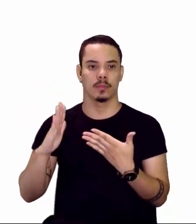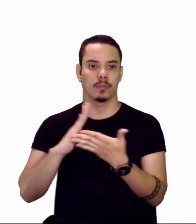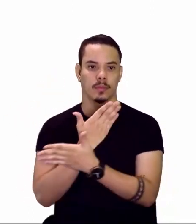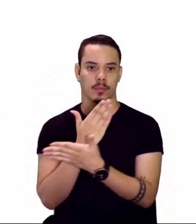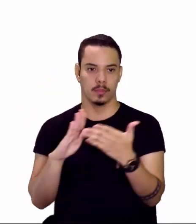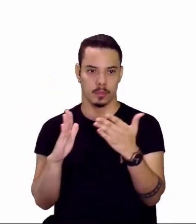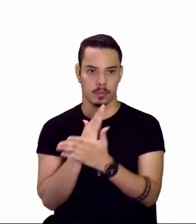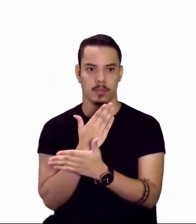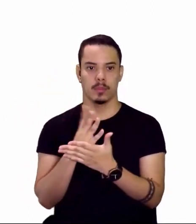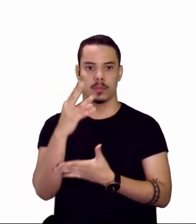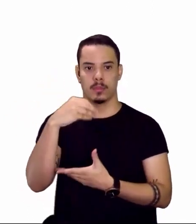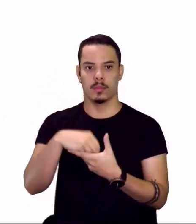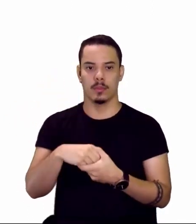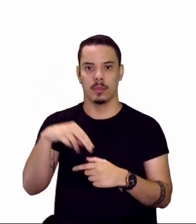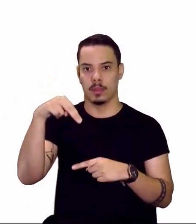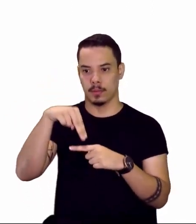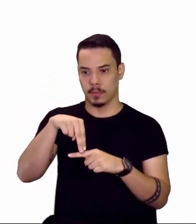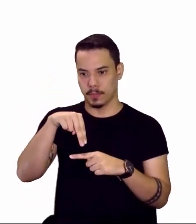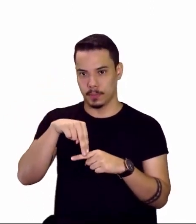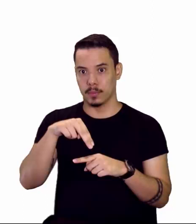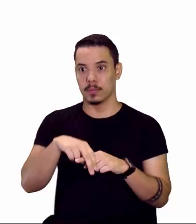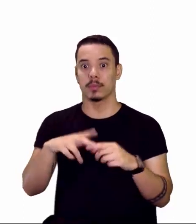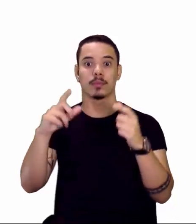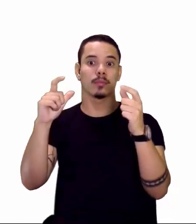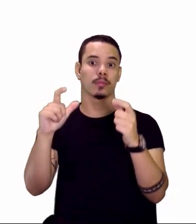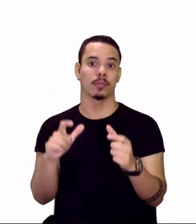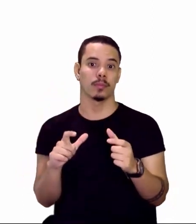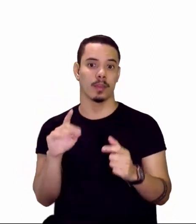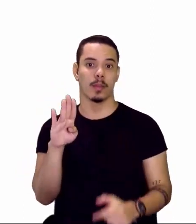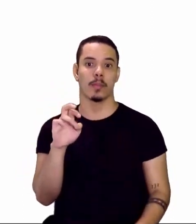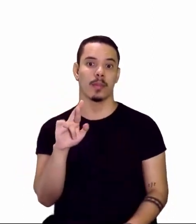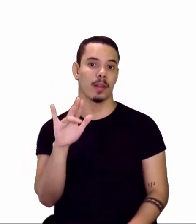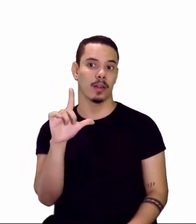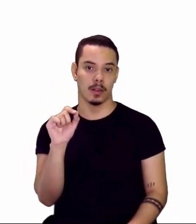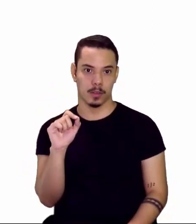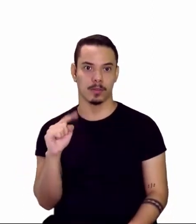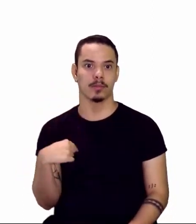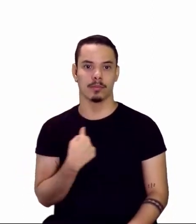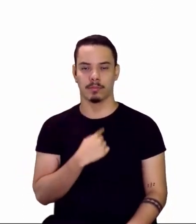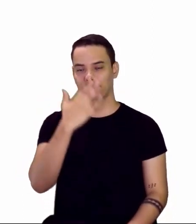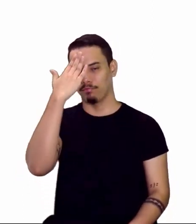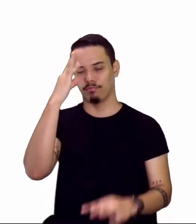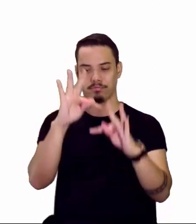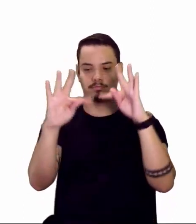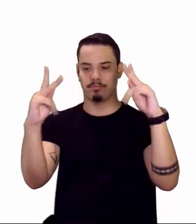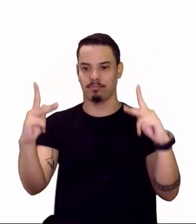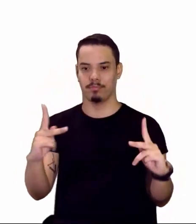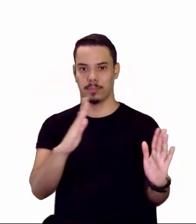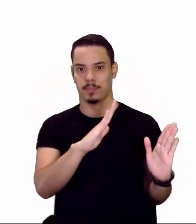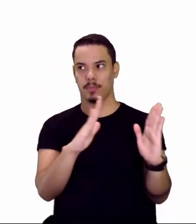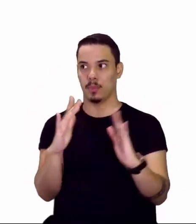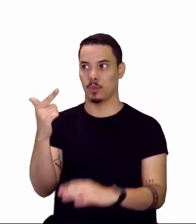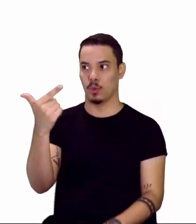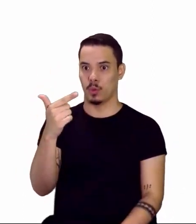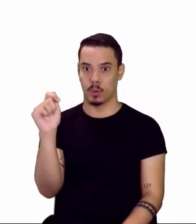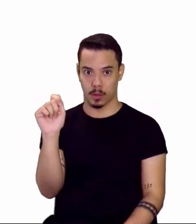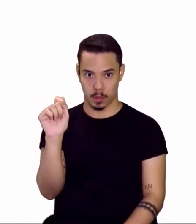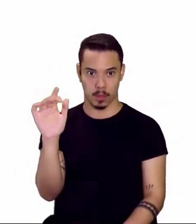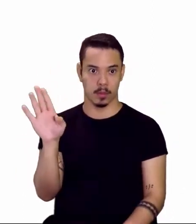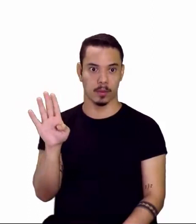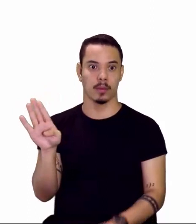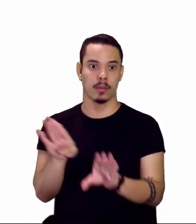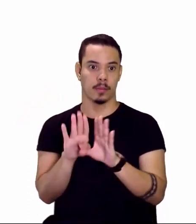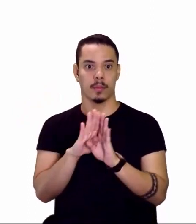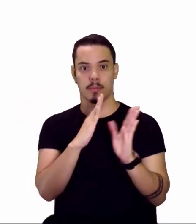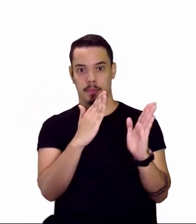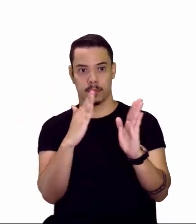de nitrogênio. E aí, onde é que está o berílio? Na família 2A da tabela periódica representativa, está no segundo período. E